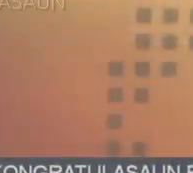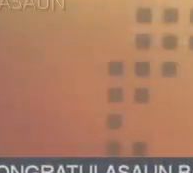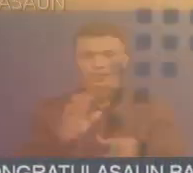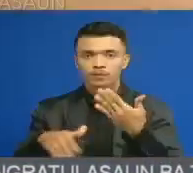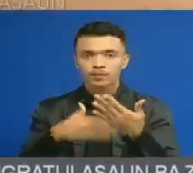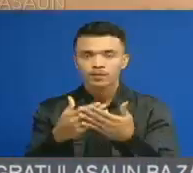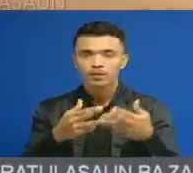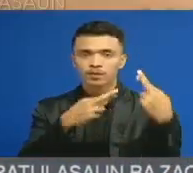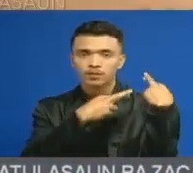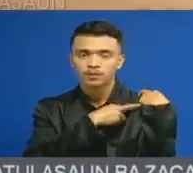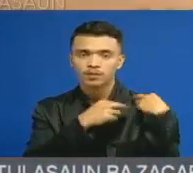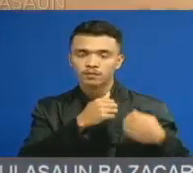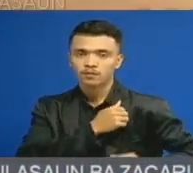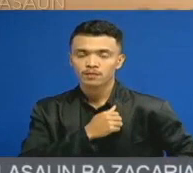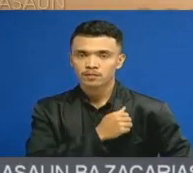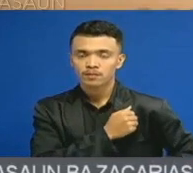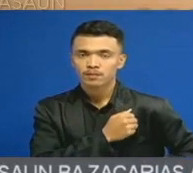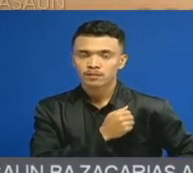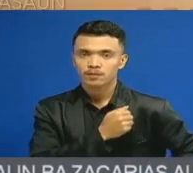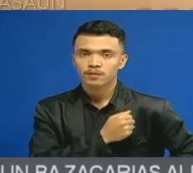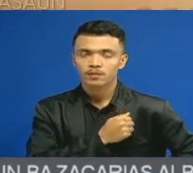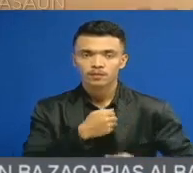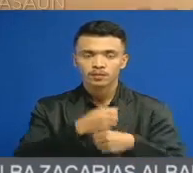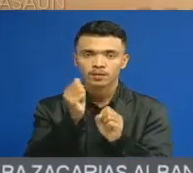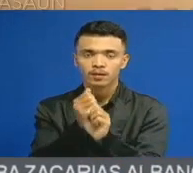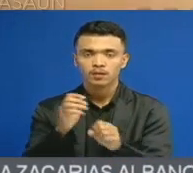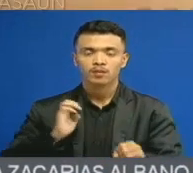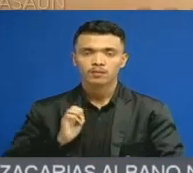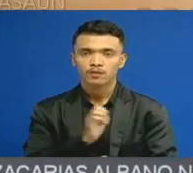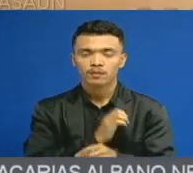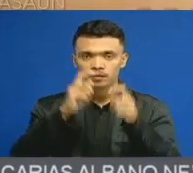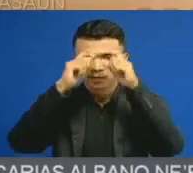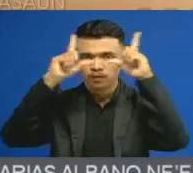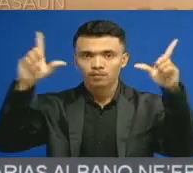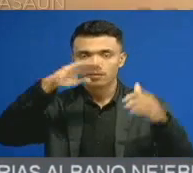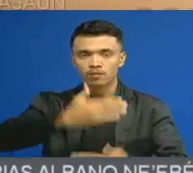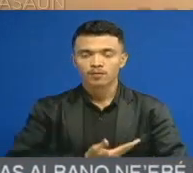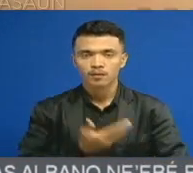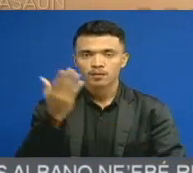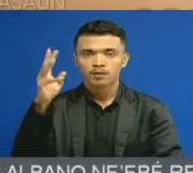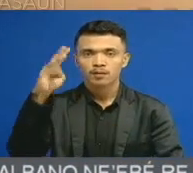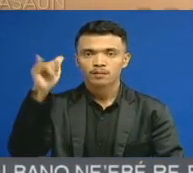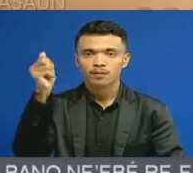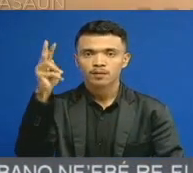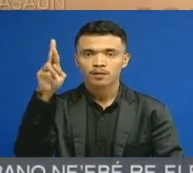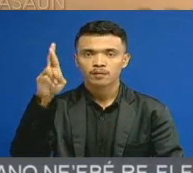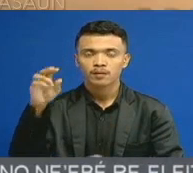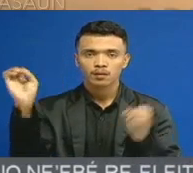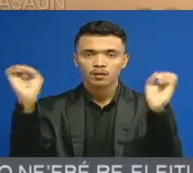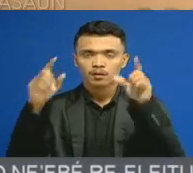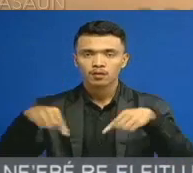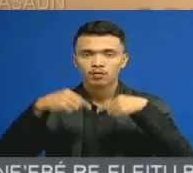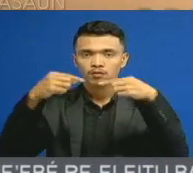Maluk sira posisi junta militar Myanmar ho dihalo expulsau ba diplomata Timor Ruang ia Myanmar la fu impactu ba